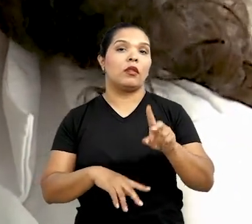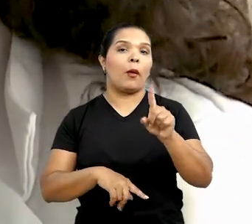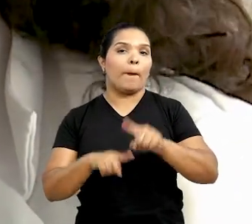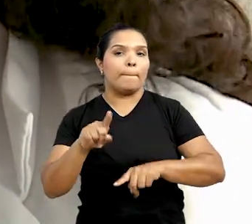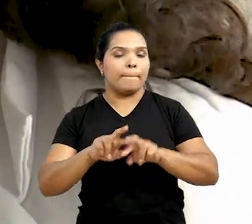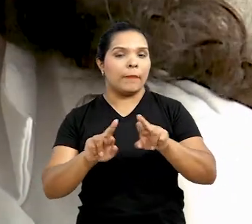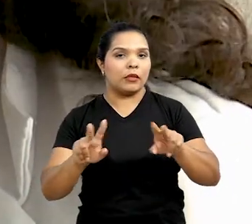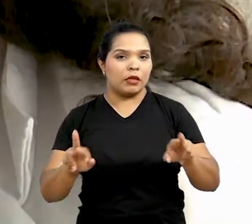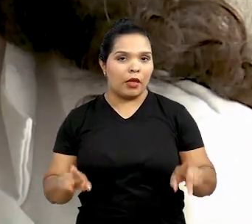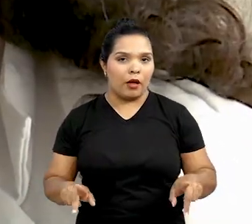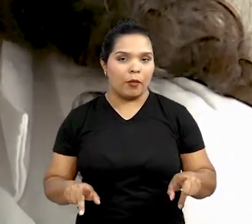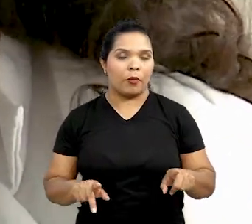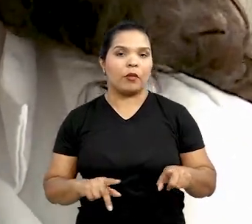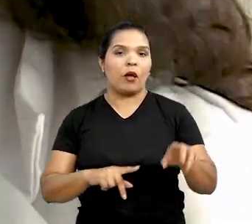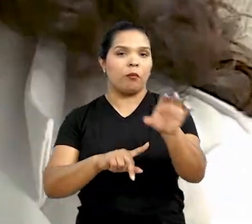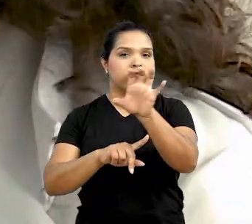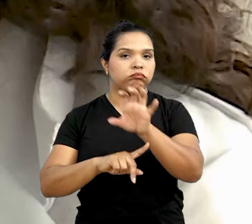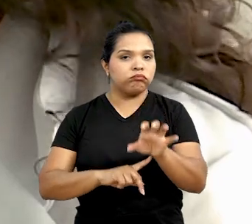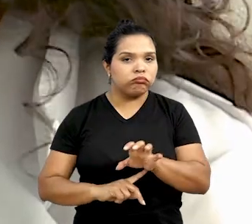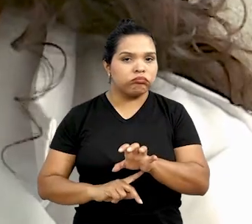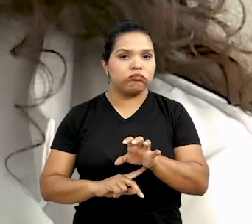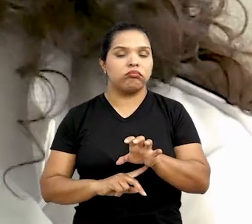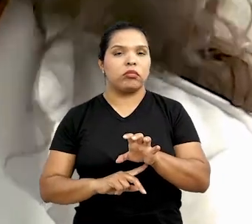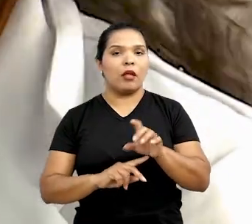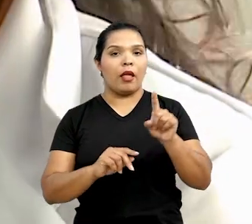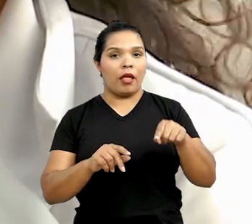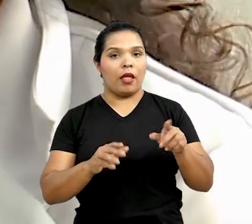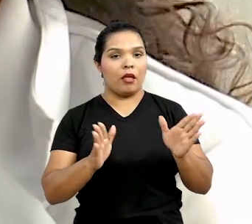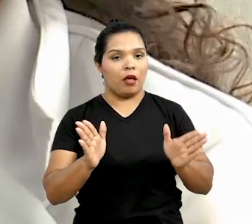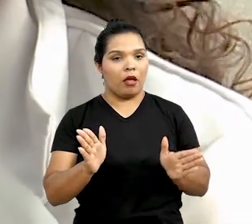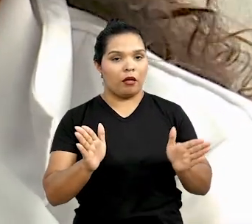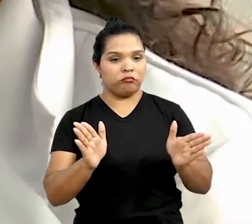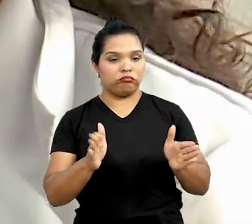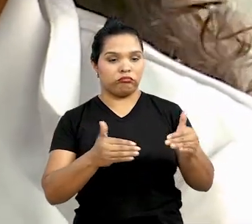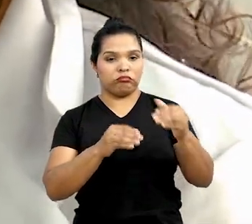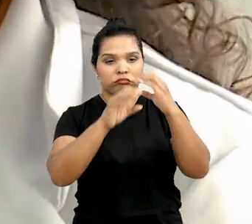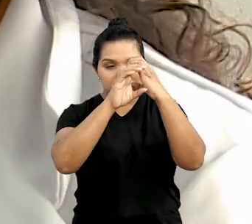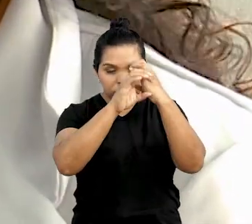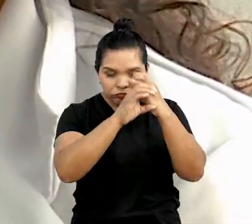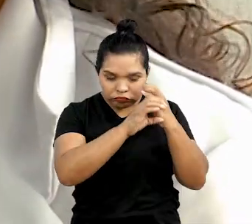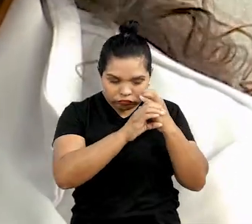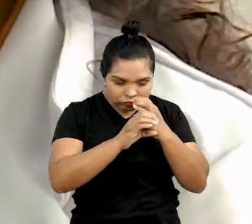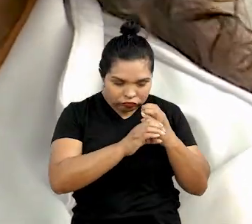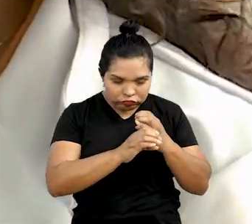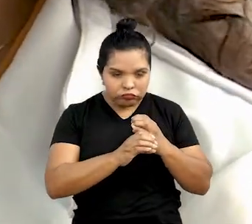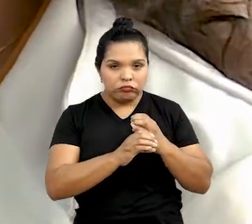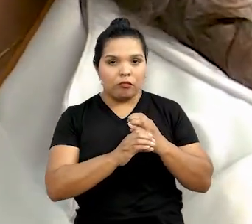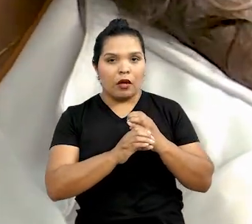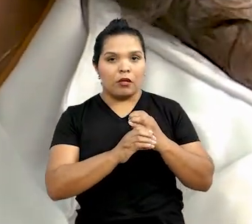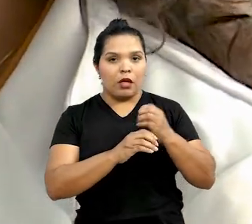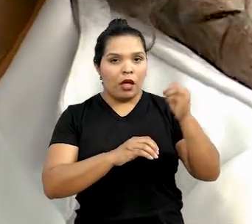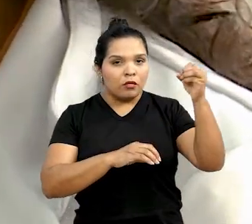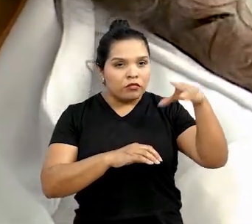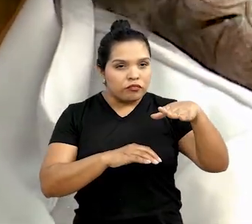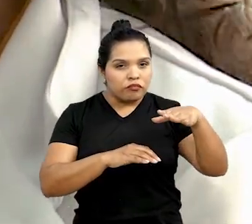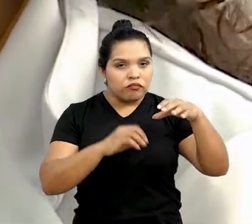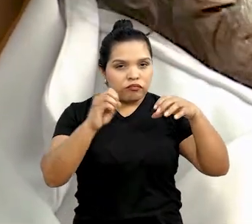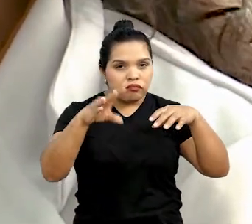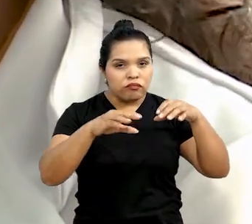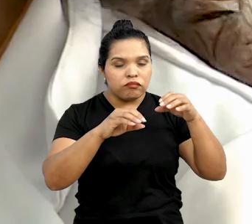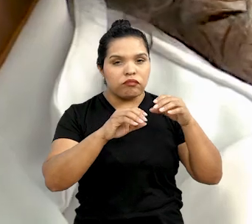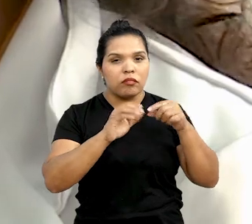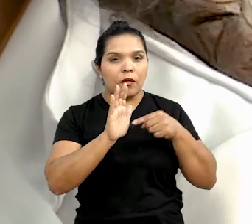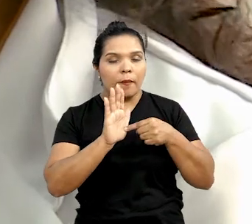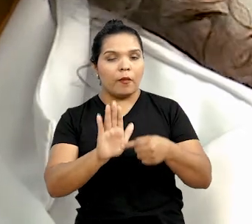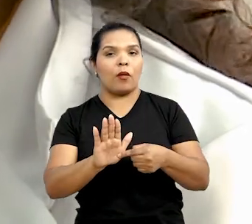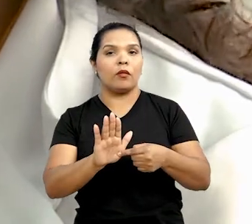que é o microdissector a laser. Então é um microscópio, né, que tem um laser e que tira regiões muito